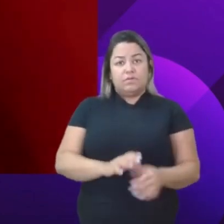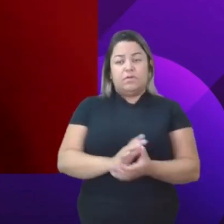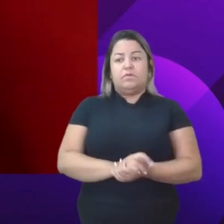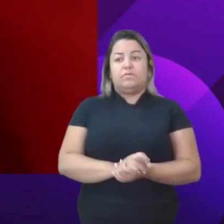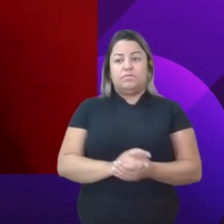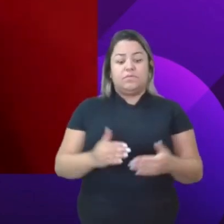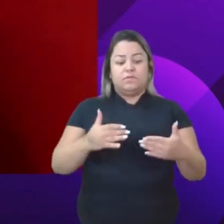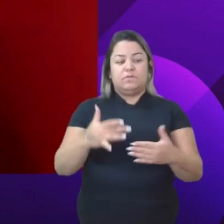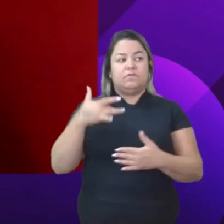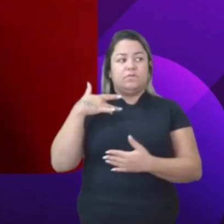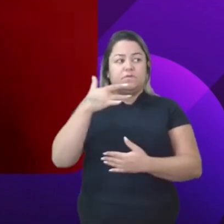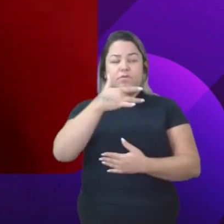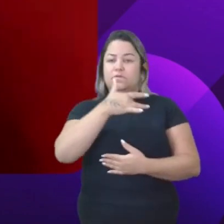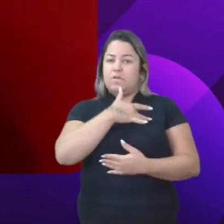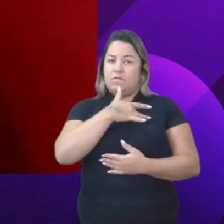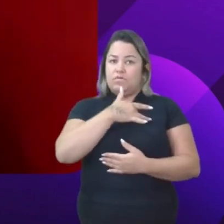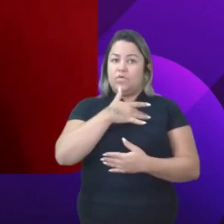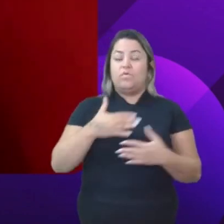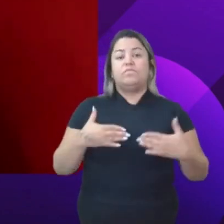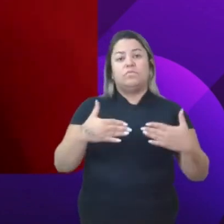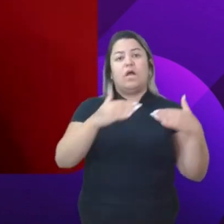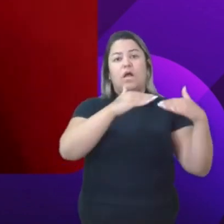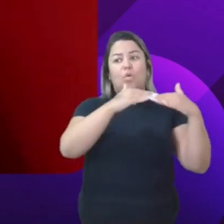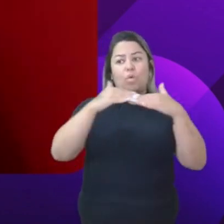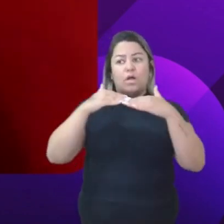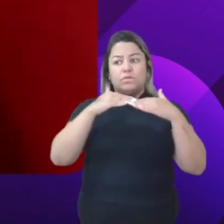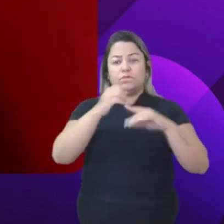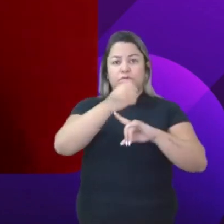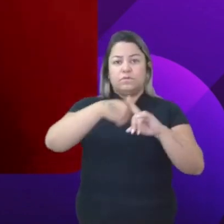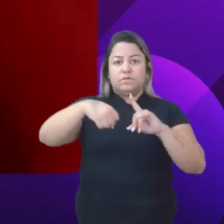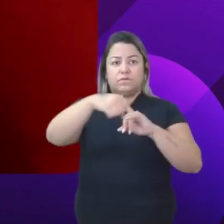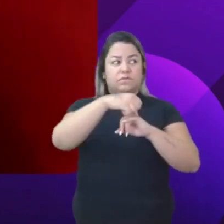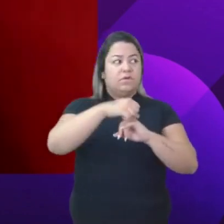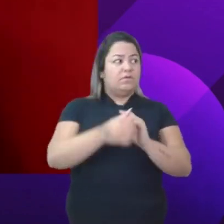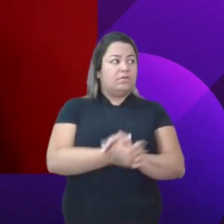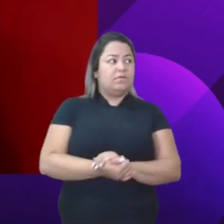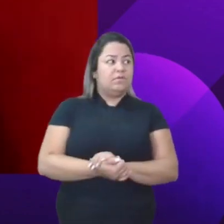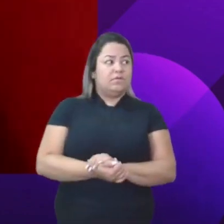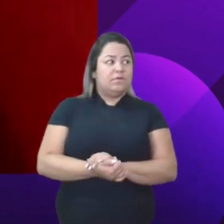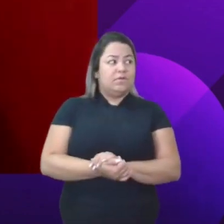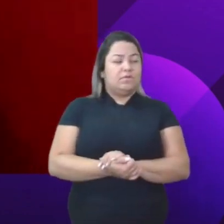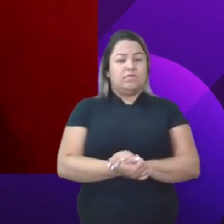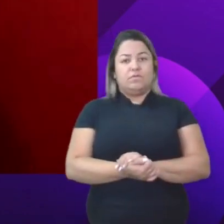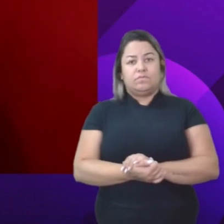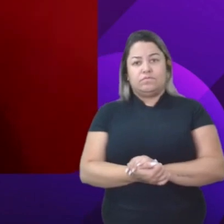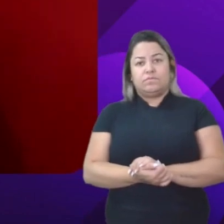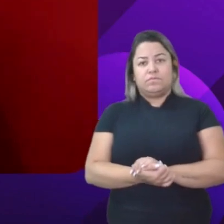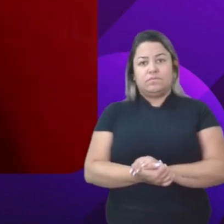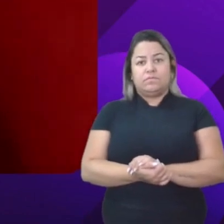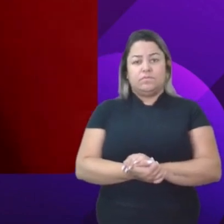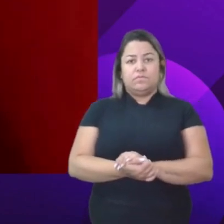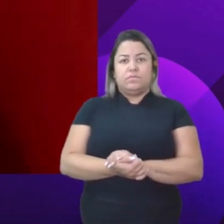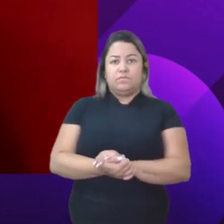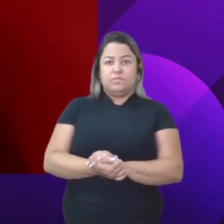da Saúde, o Ministério da Igualdade Racial, o Ministério do Desenvolvimento Social, eles